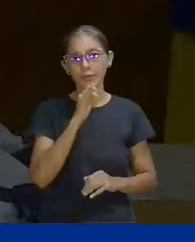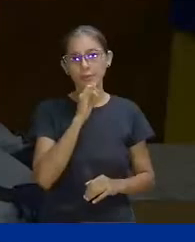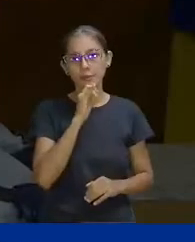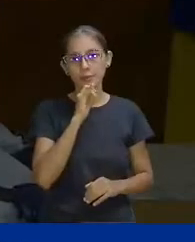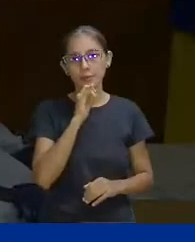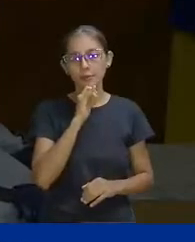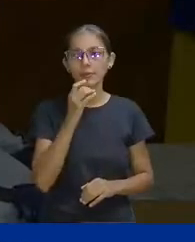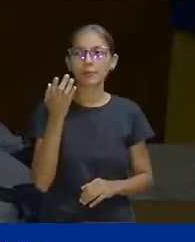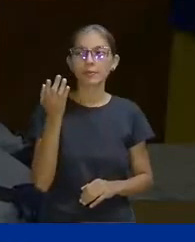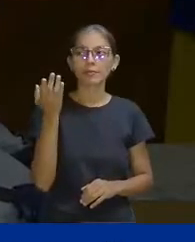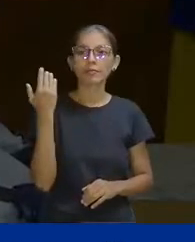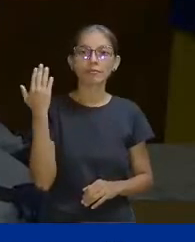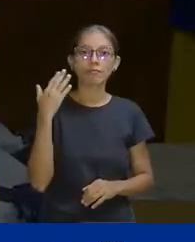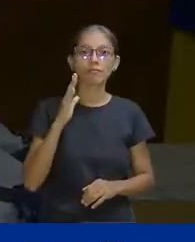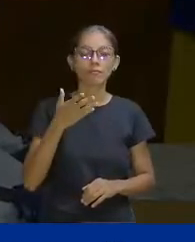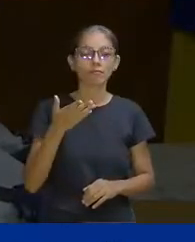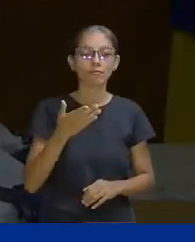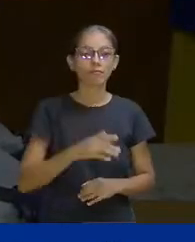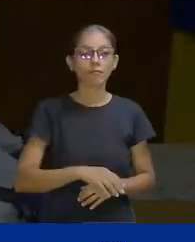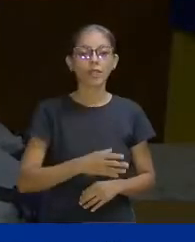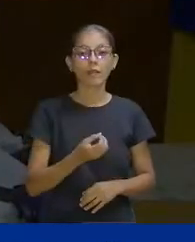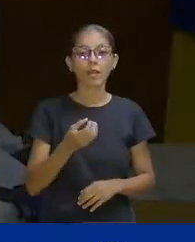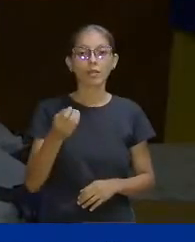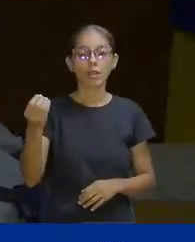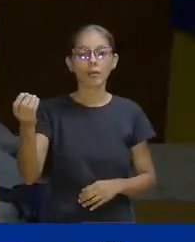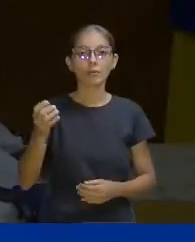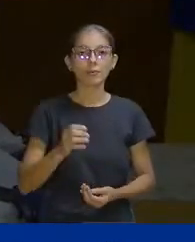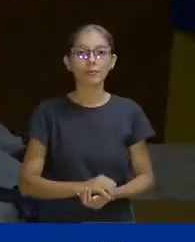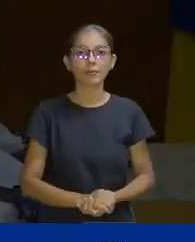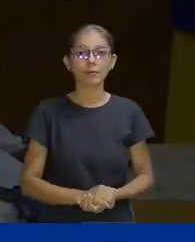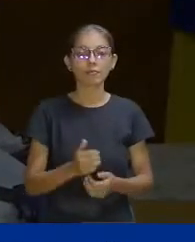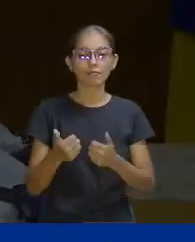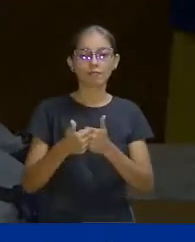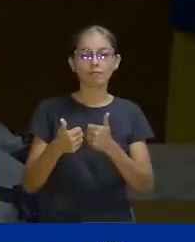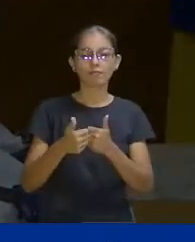ali no Lourenço, passamos por uma